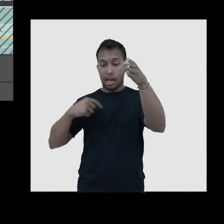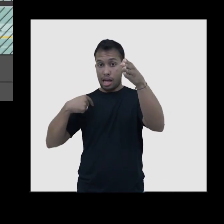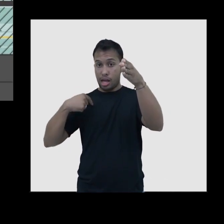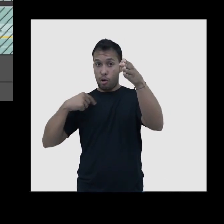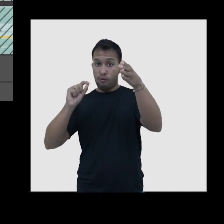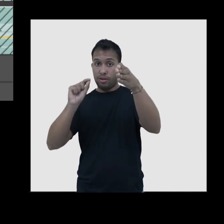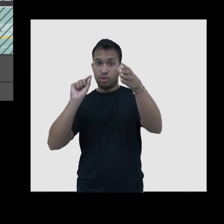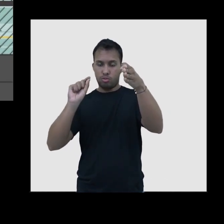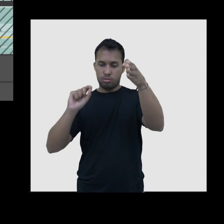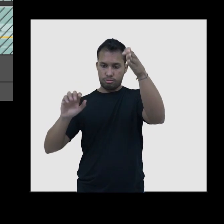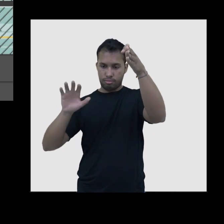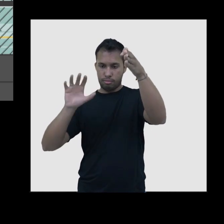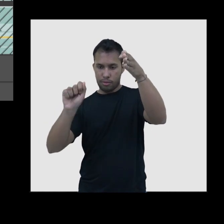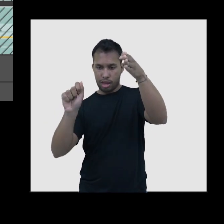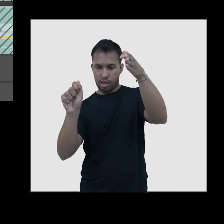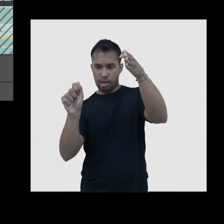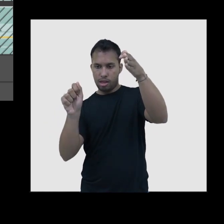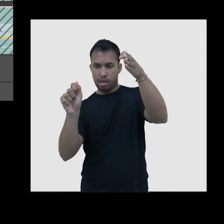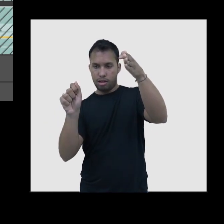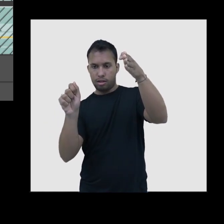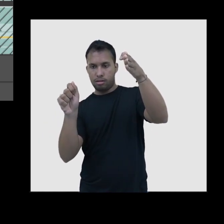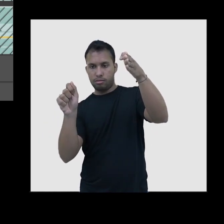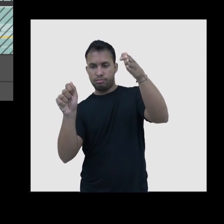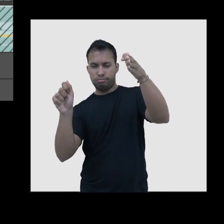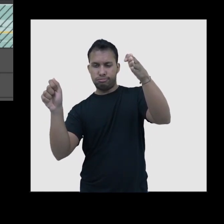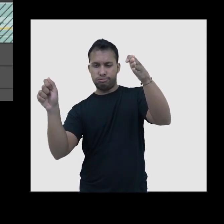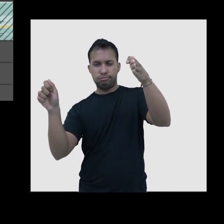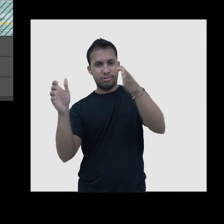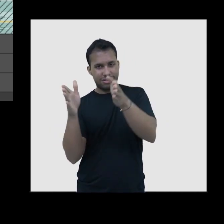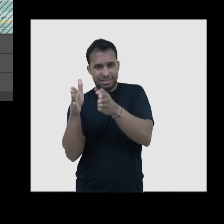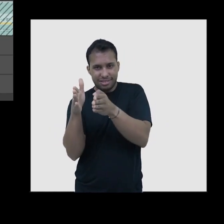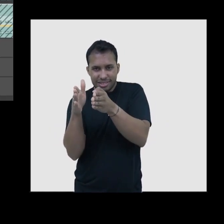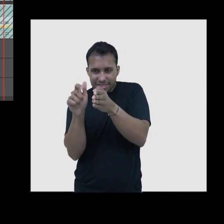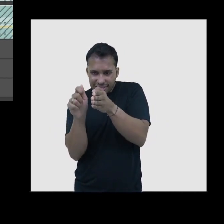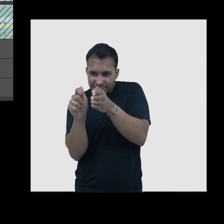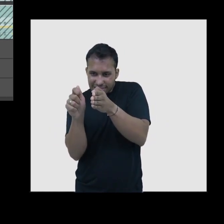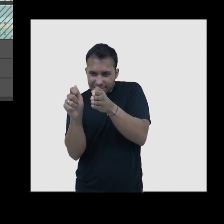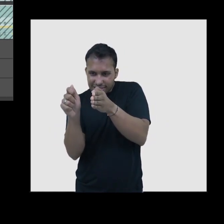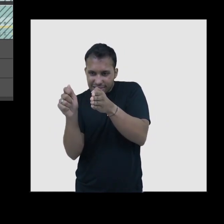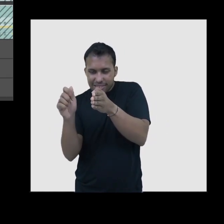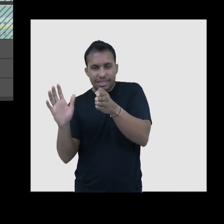vermelho. Vou clicar e arrastar até o início do vídeo.